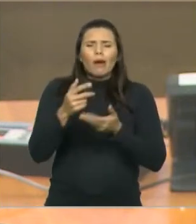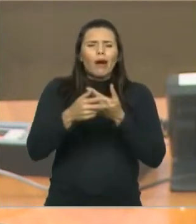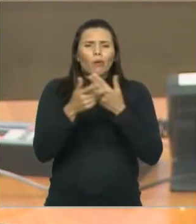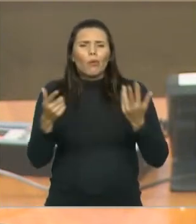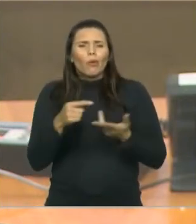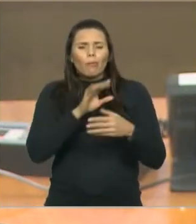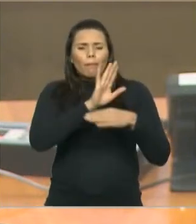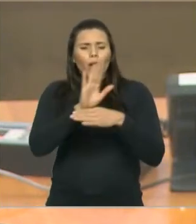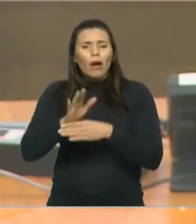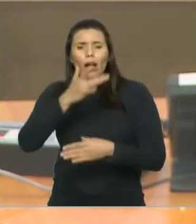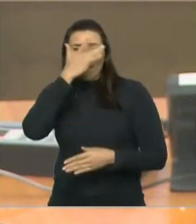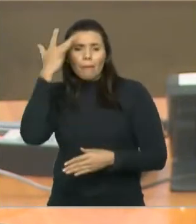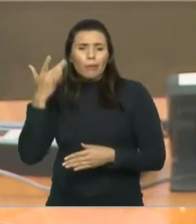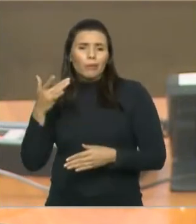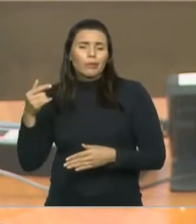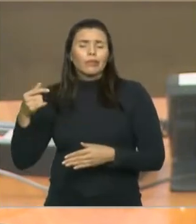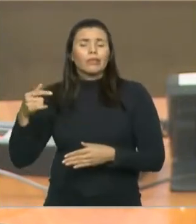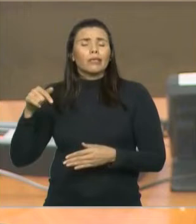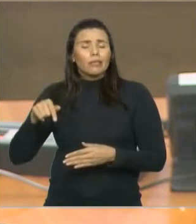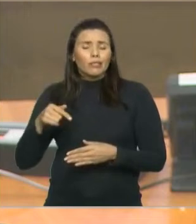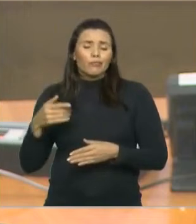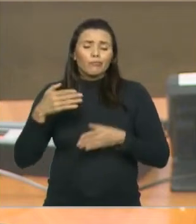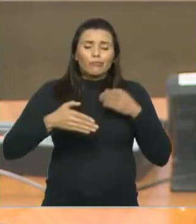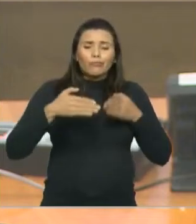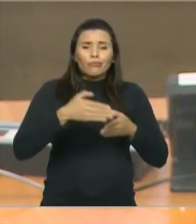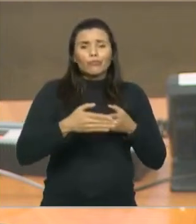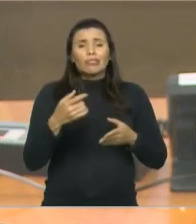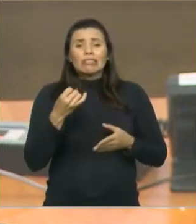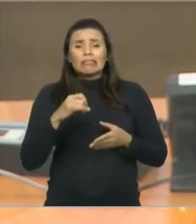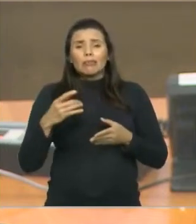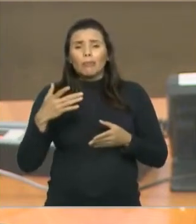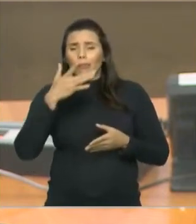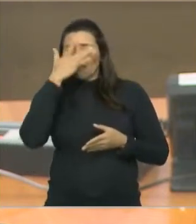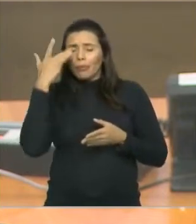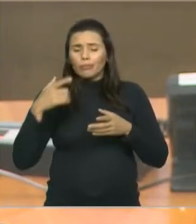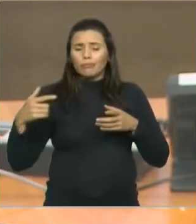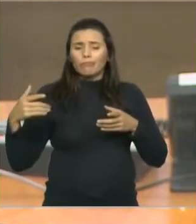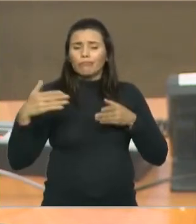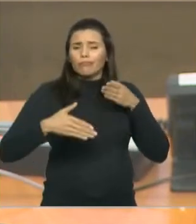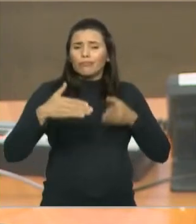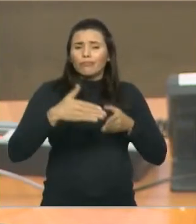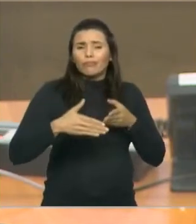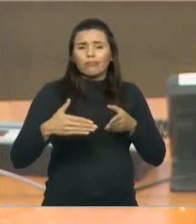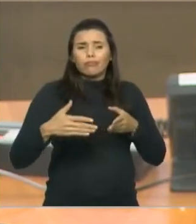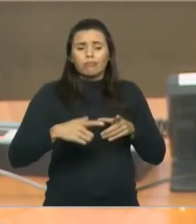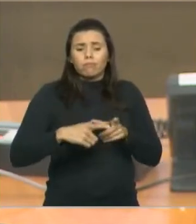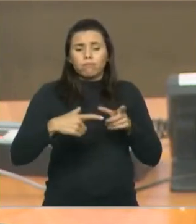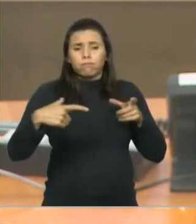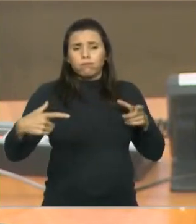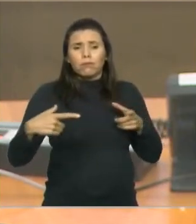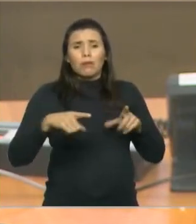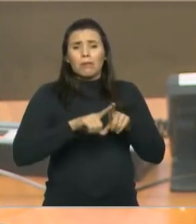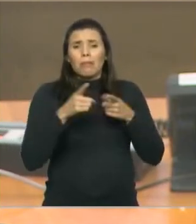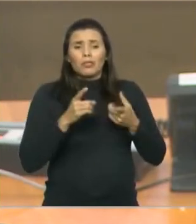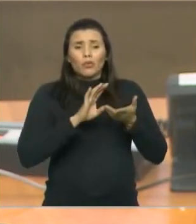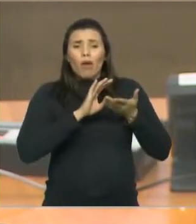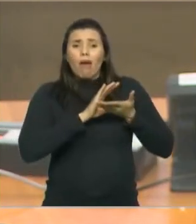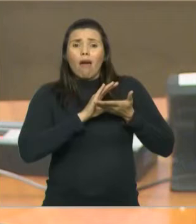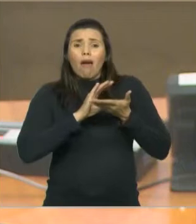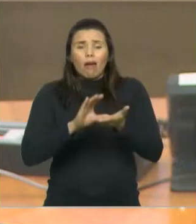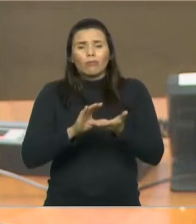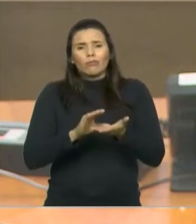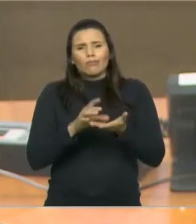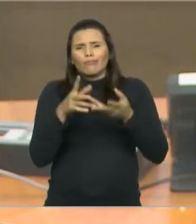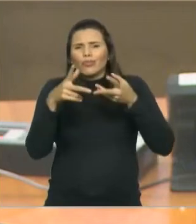drama que tem impactado, inclusive, o próprio Estado, porque quando o Socorrão de Imperatriz não consegue resolver, a gente aumenta o custo do regional, aumenta o